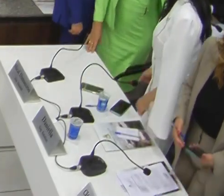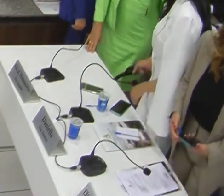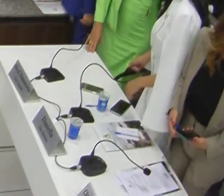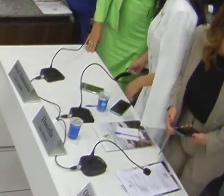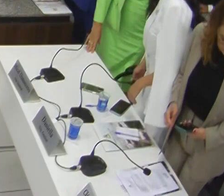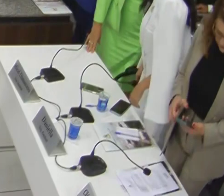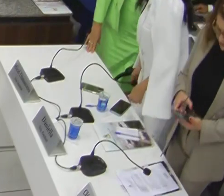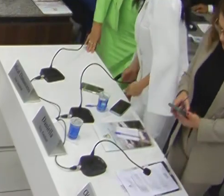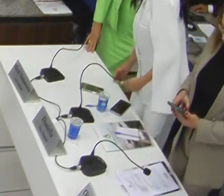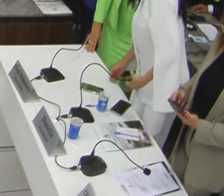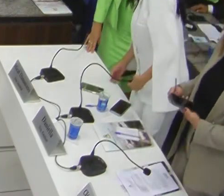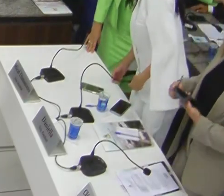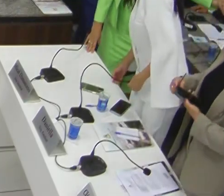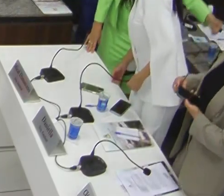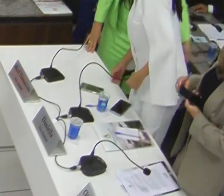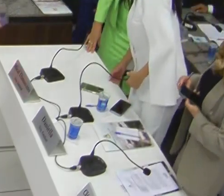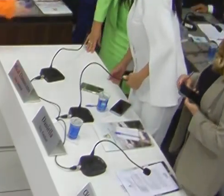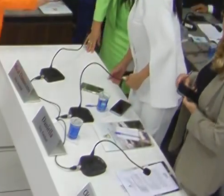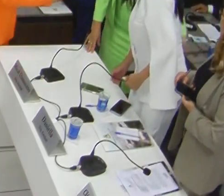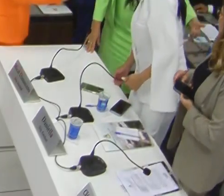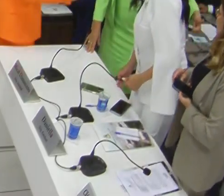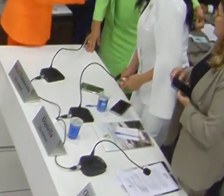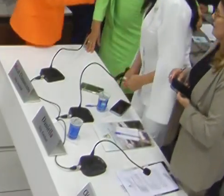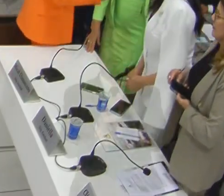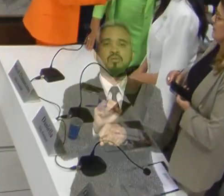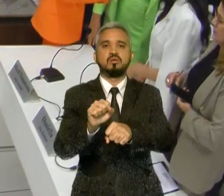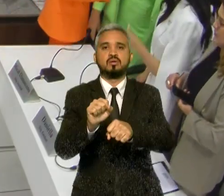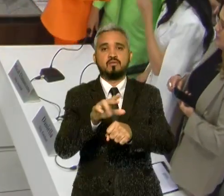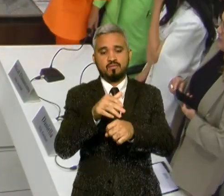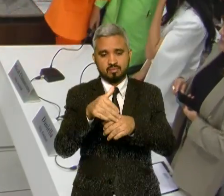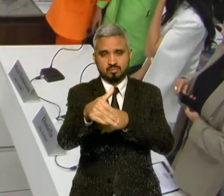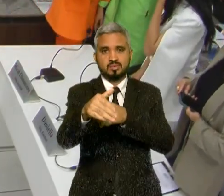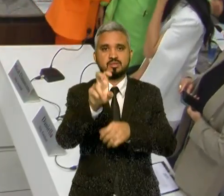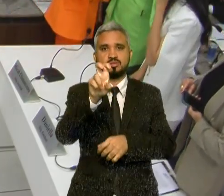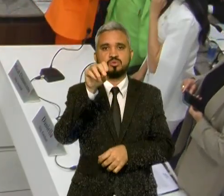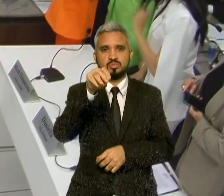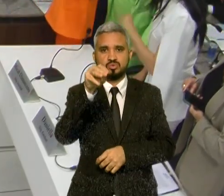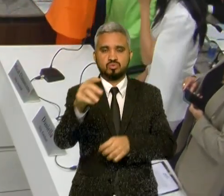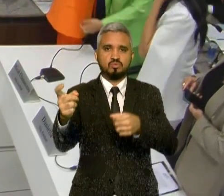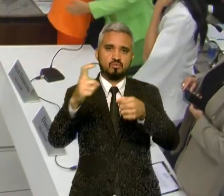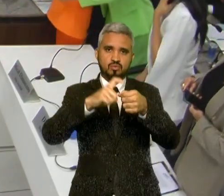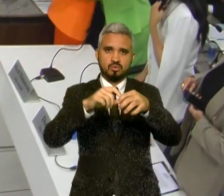Daqui a pouco, a sessão ordinária começa aqui na Câmara de Vereadores de Caxias.